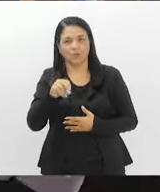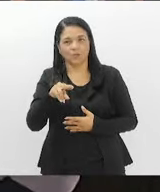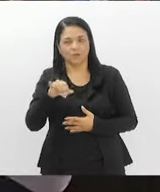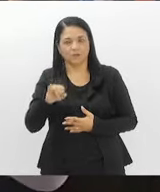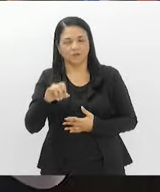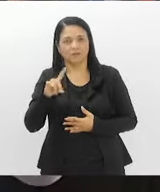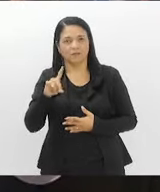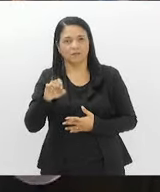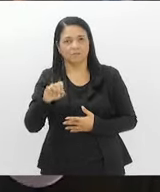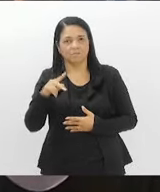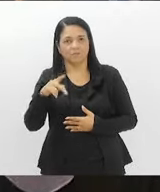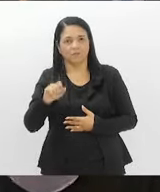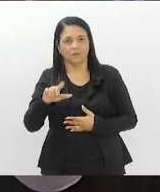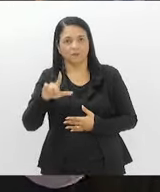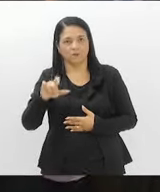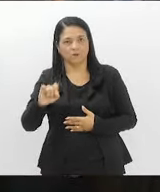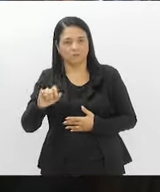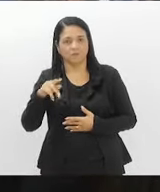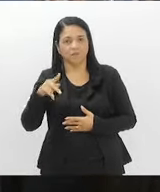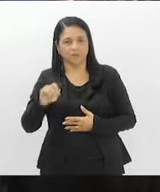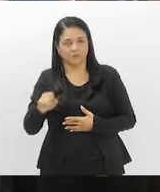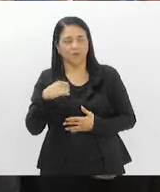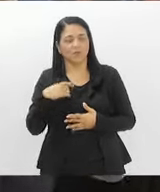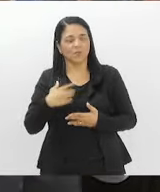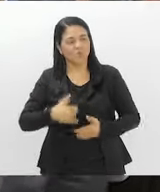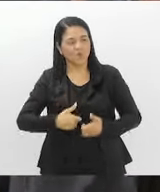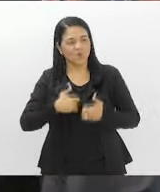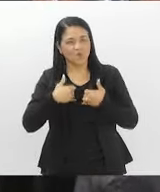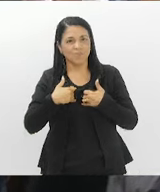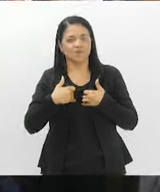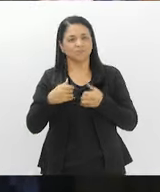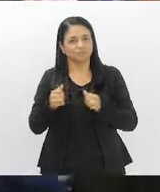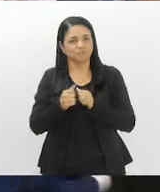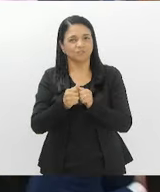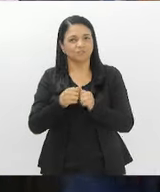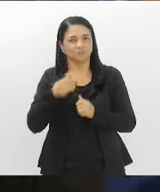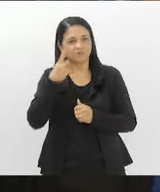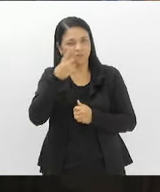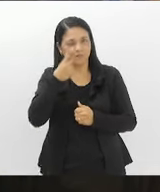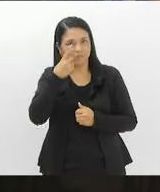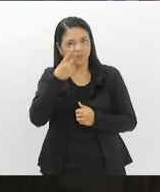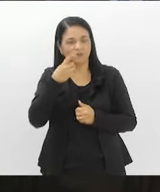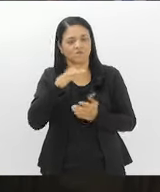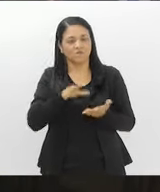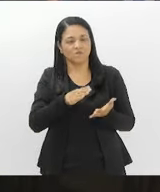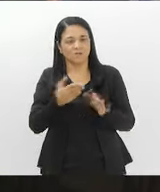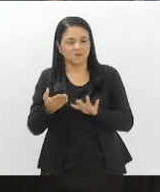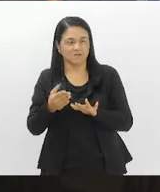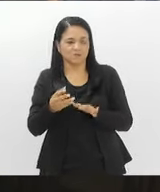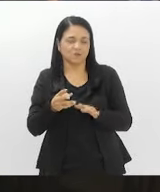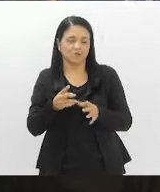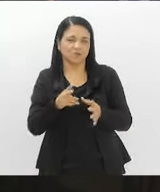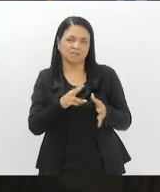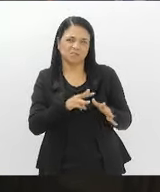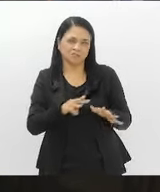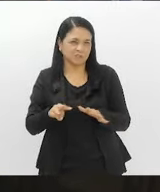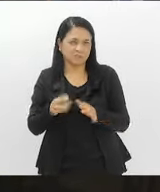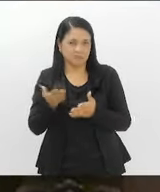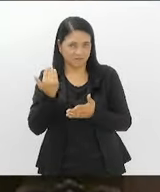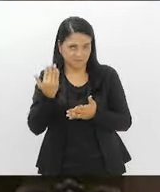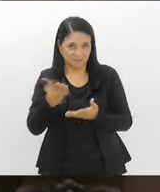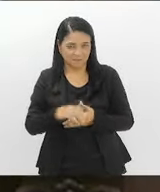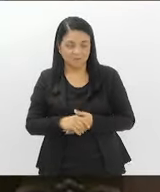honra de ser deputado com ele. Infelizmente, faleceu há poucas semanas. Gente,